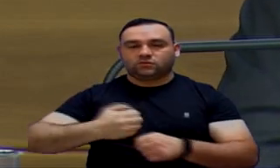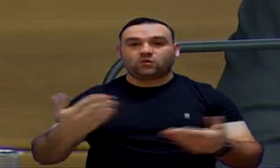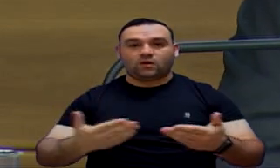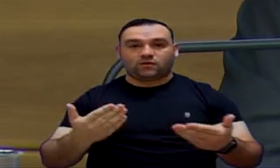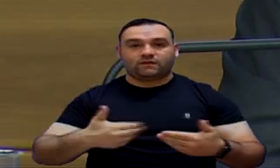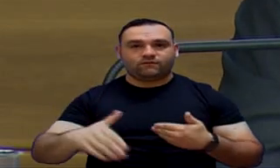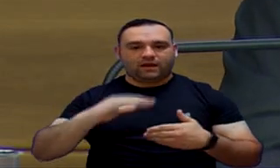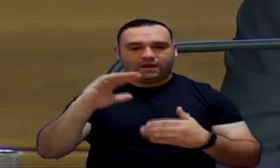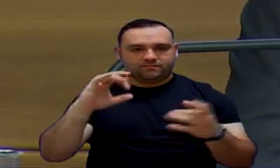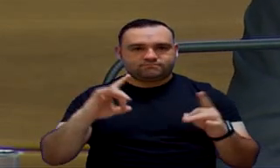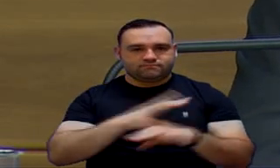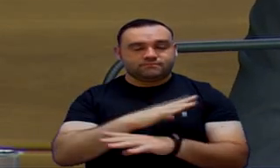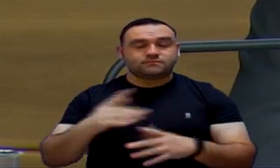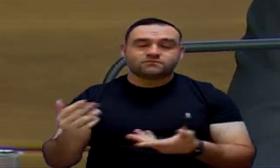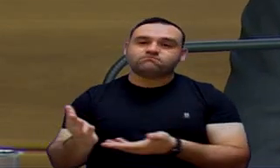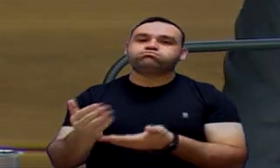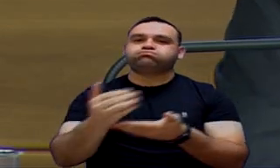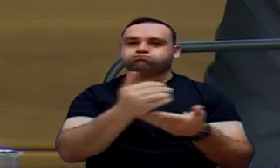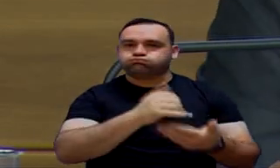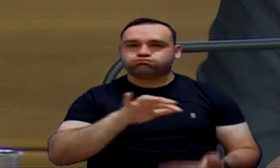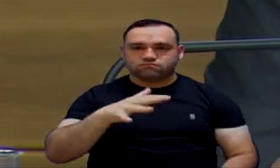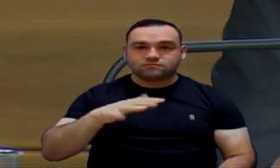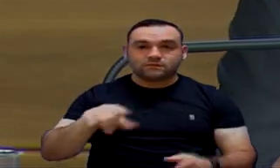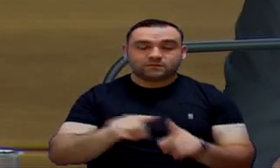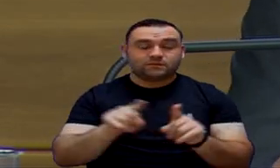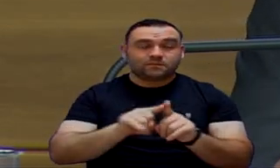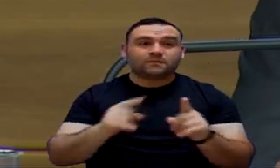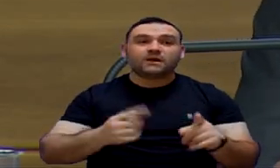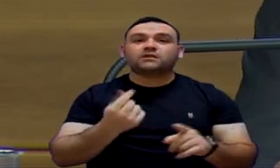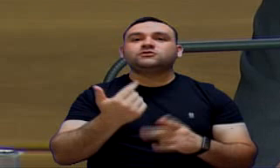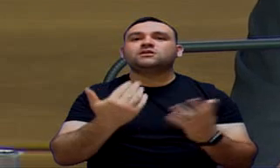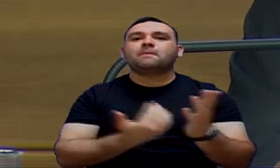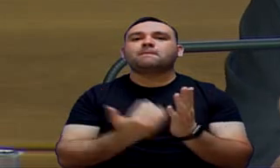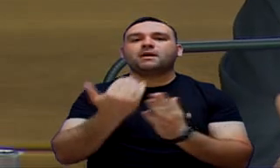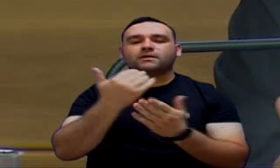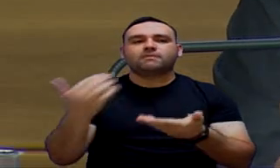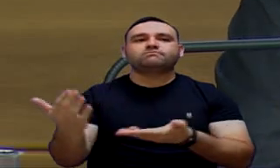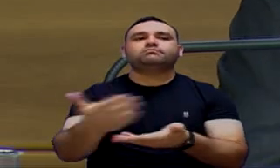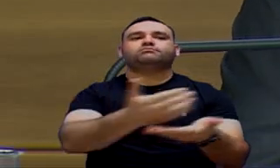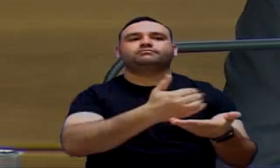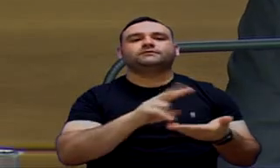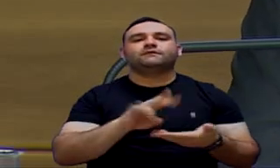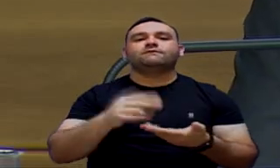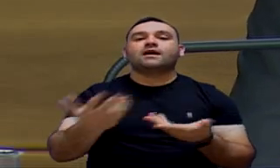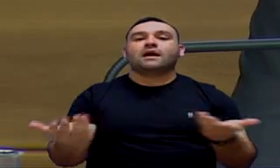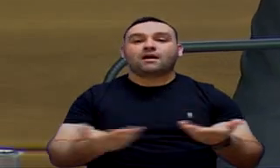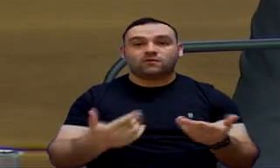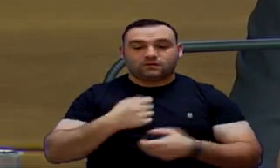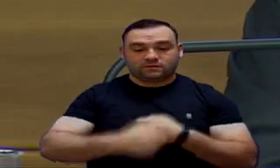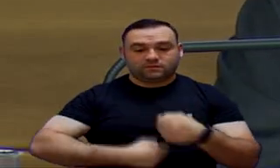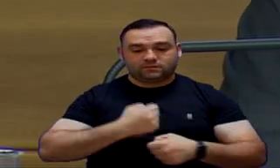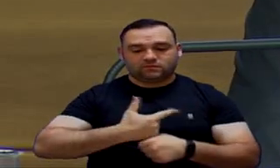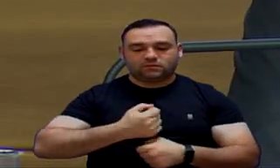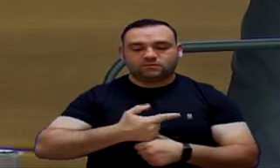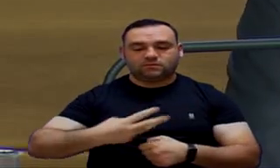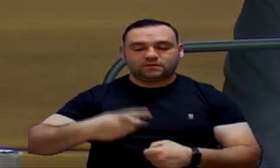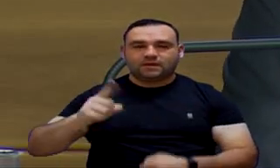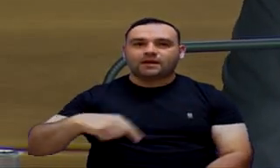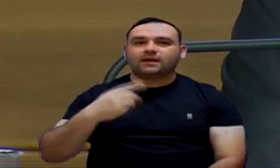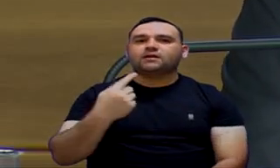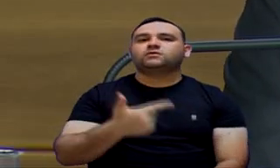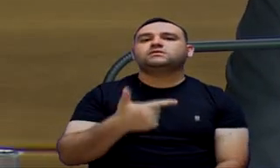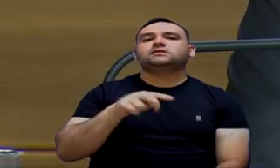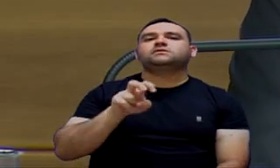ano então o arrecadado é isso a maior parte dos recursos está previsto para vir agora em 2023 que são